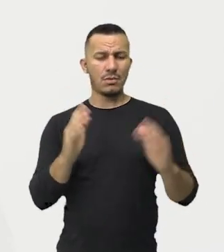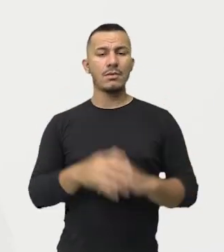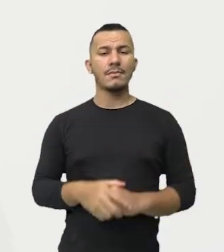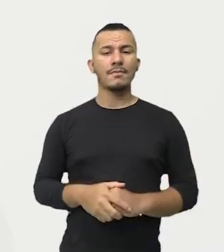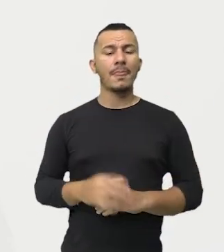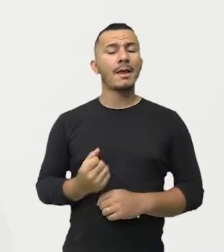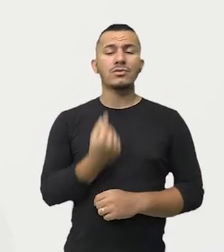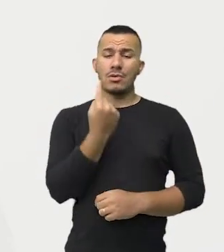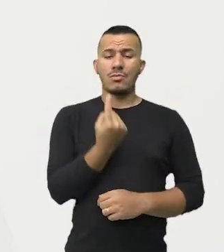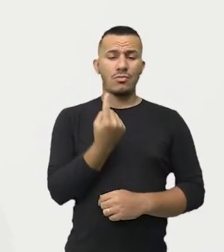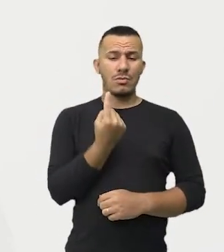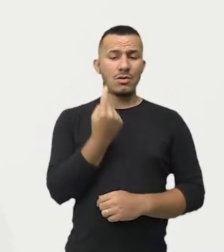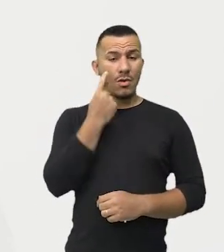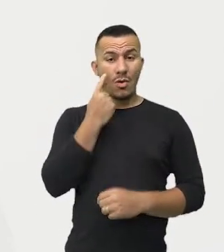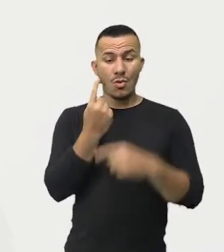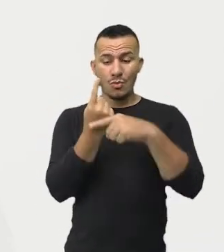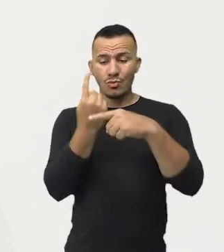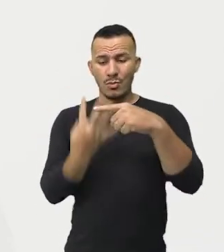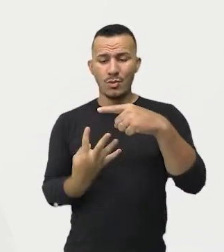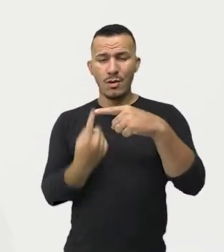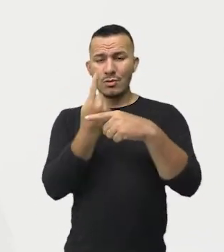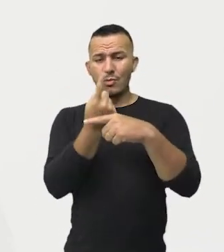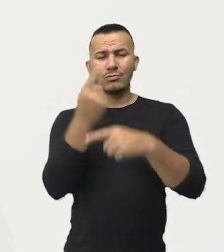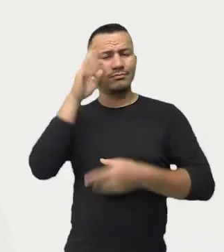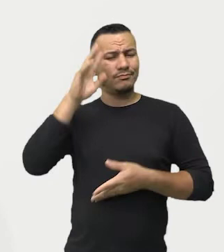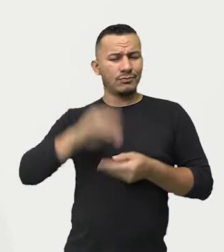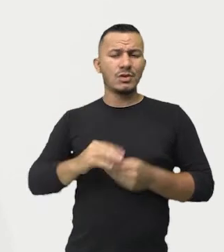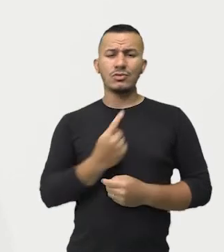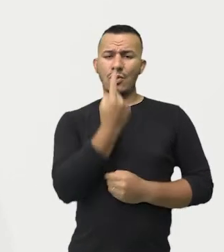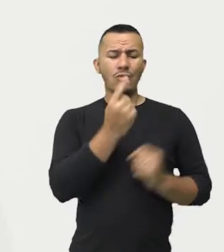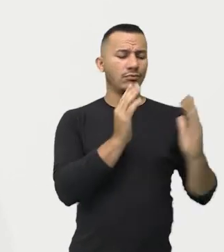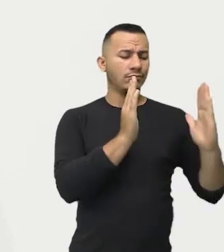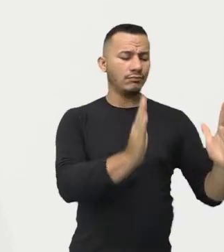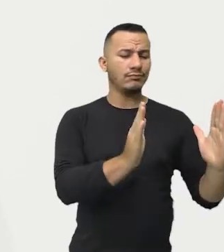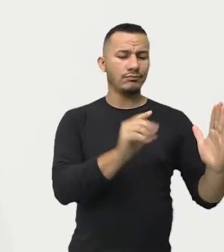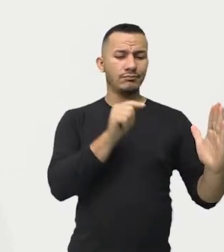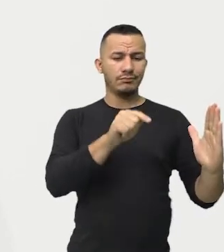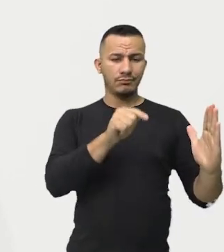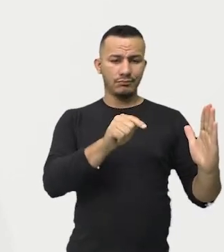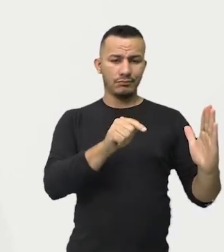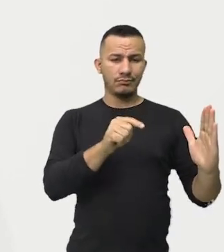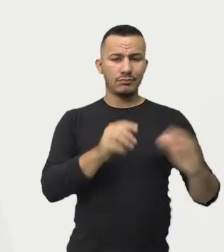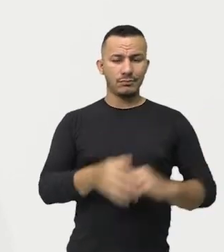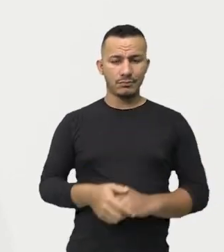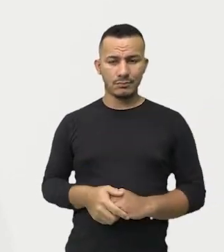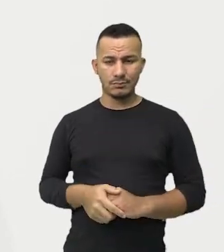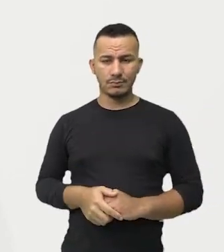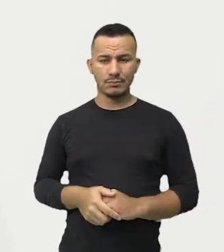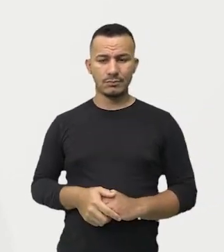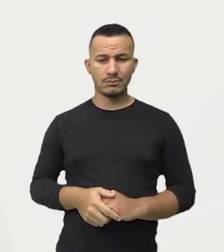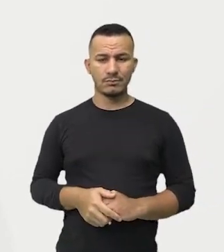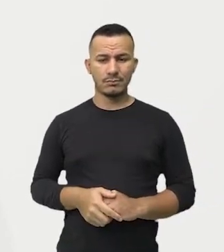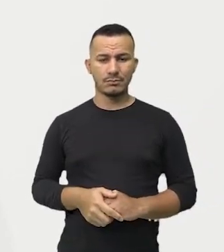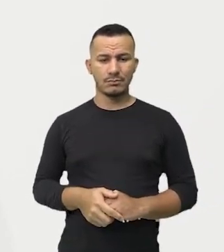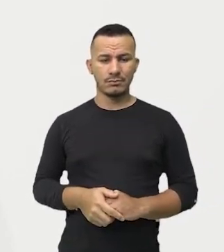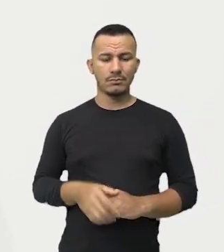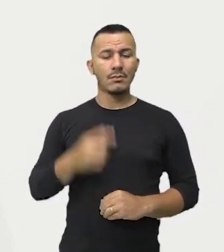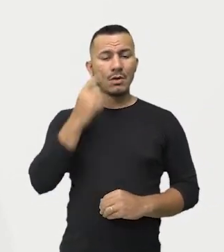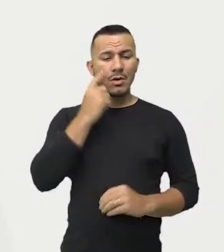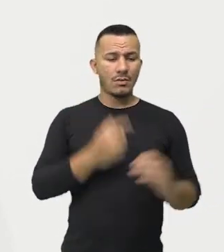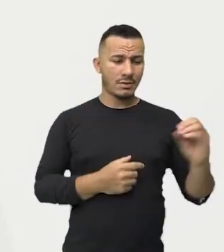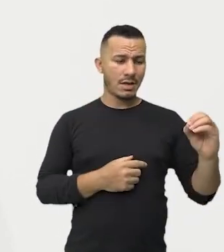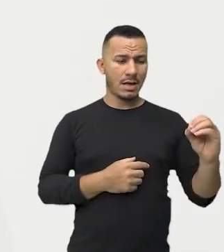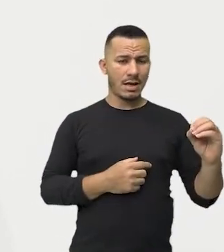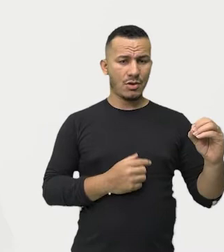representar uma parte. Se queremos, então, representar o nosso número 1 sobre 4 vai estar, ó,